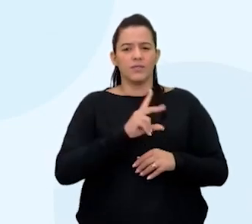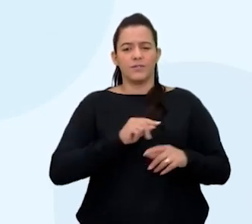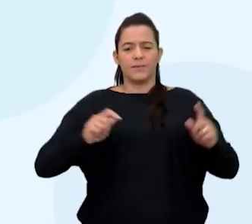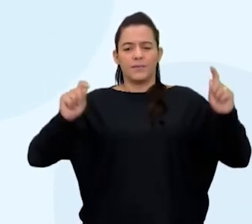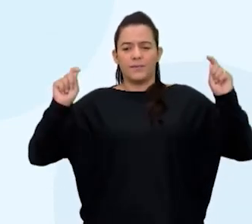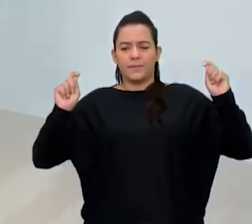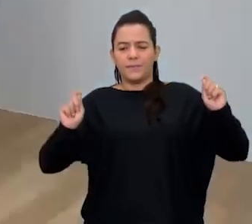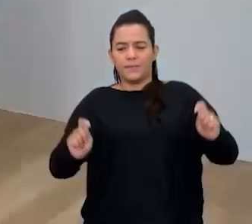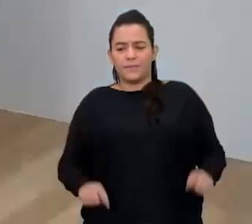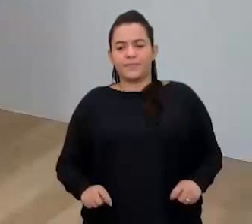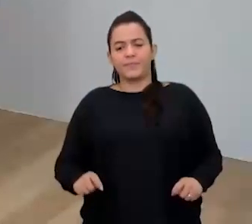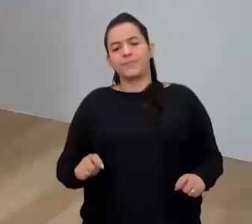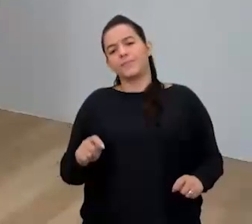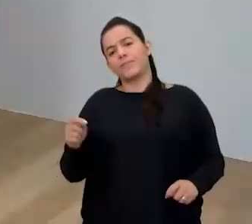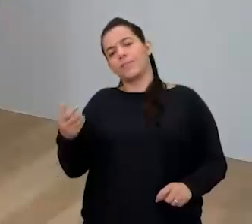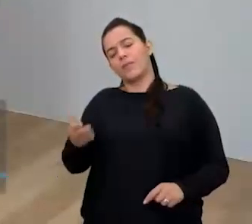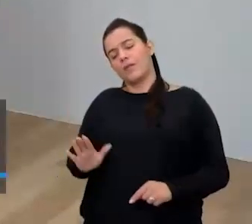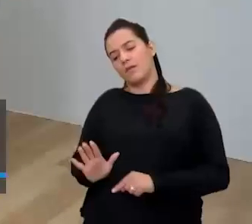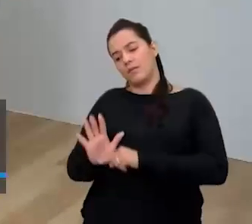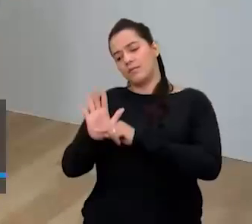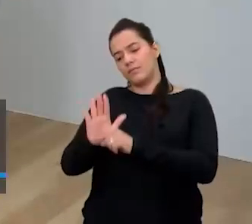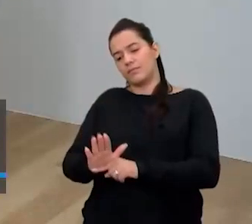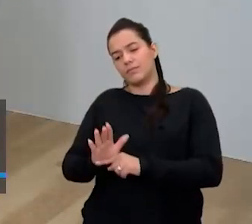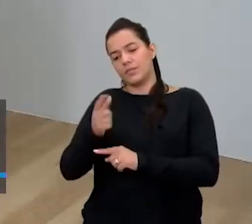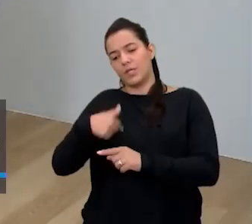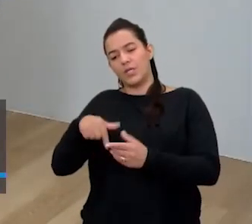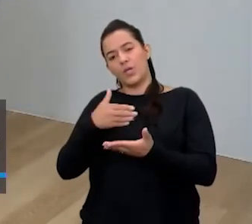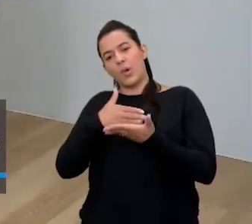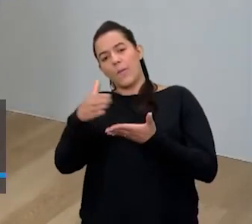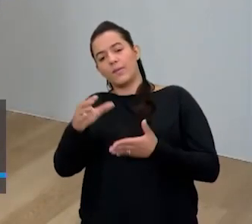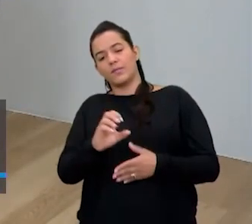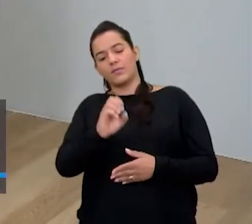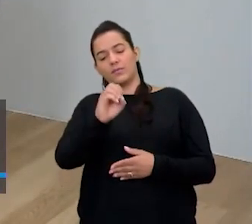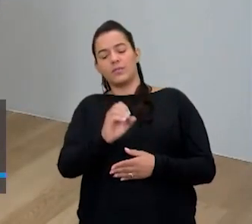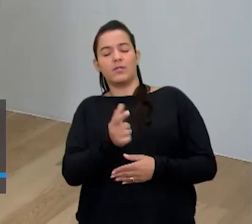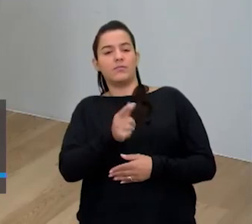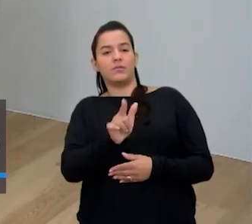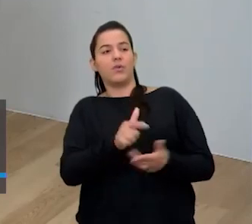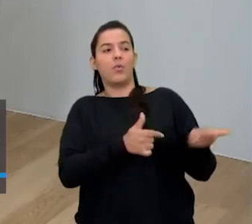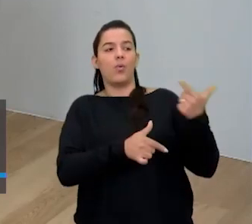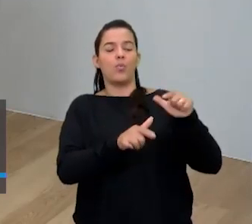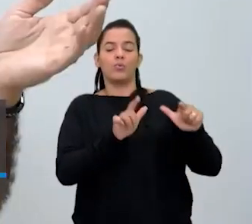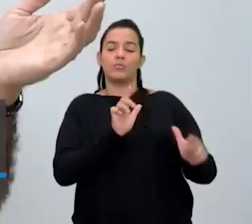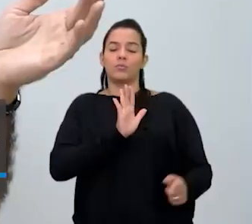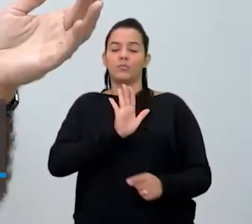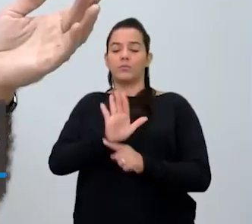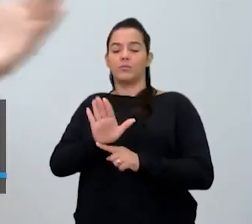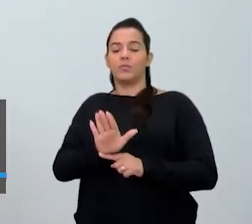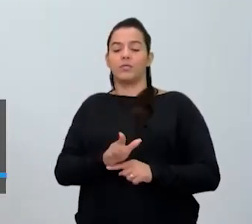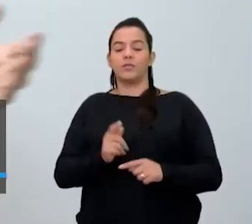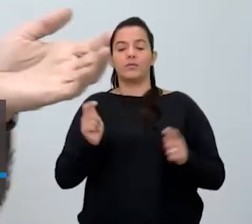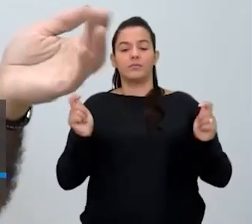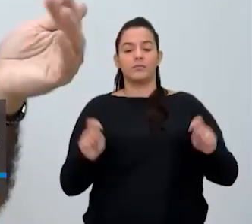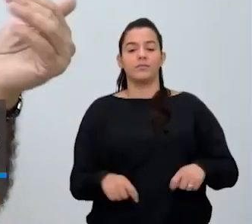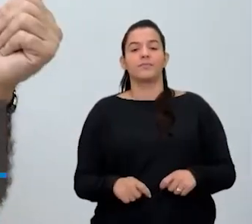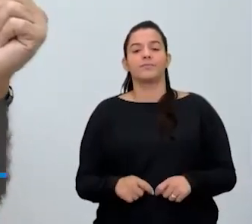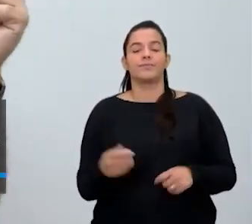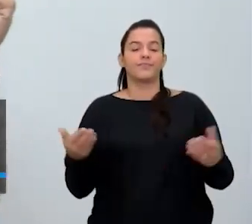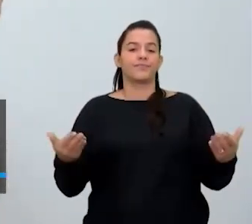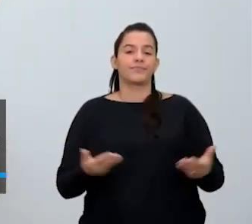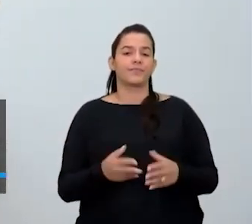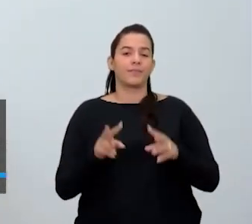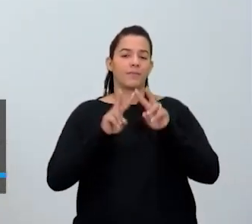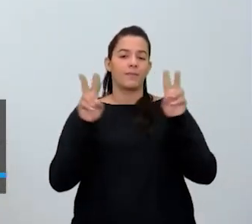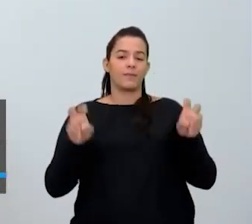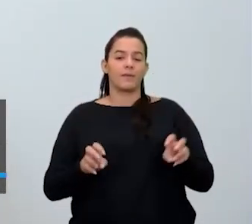seguridade, onde ele pudesse não partir do zero, né? E é muito curioso, não é o tema da aula